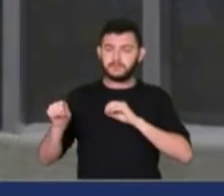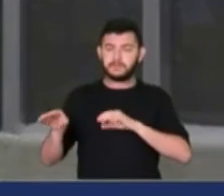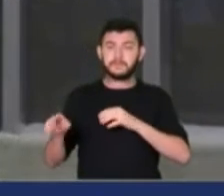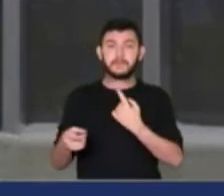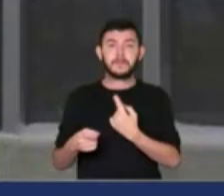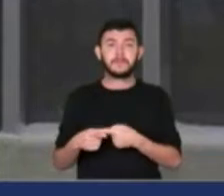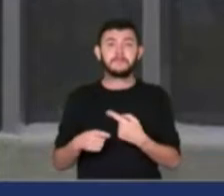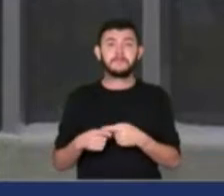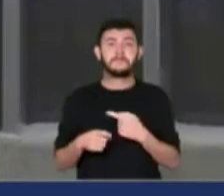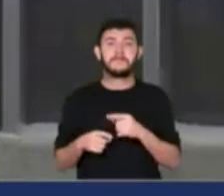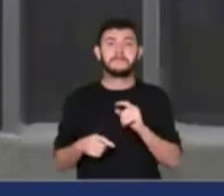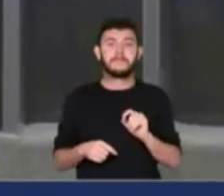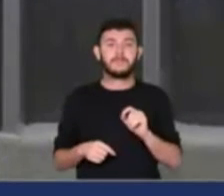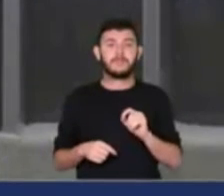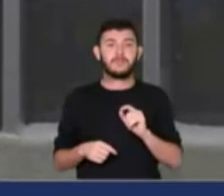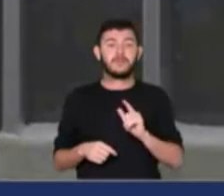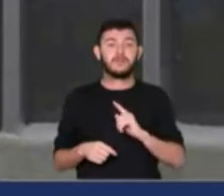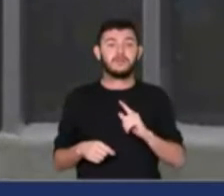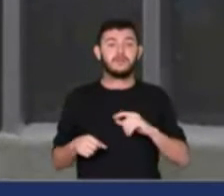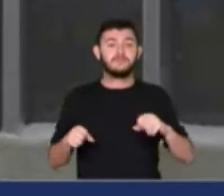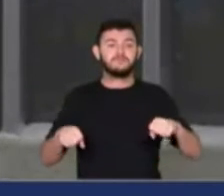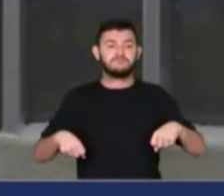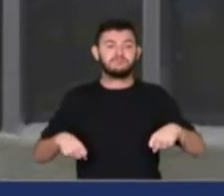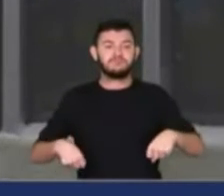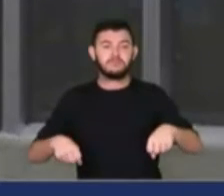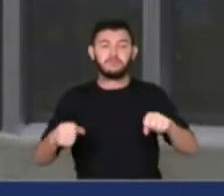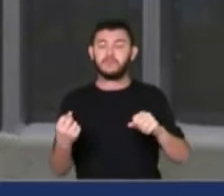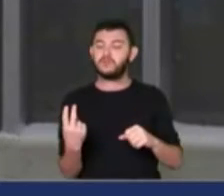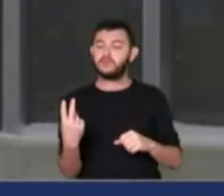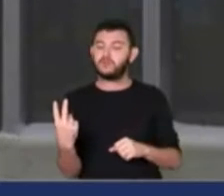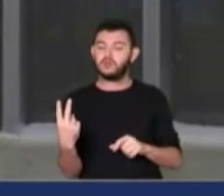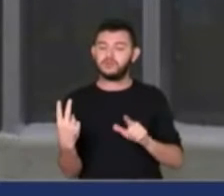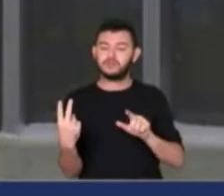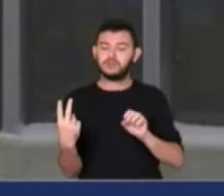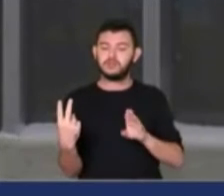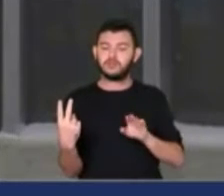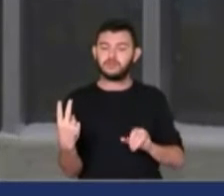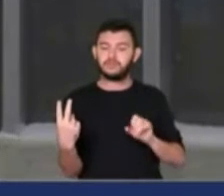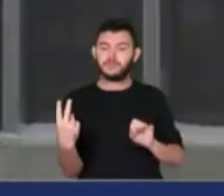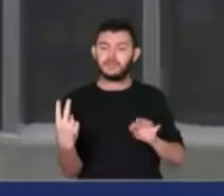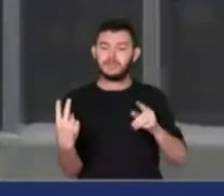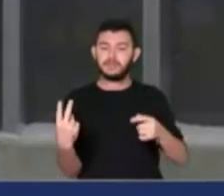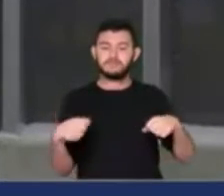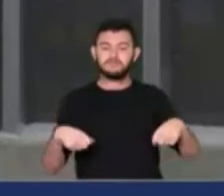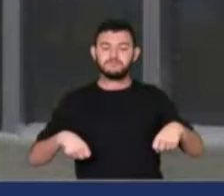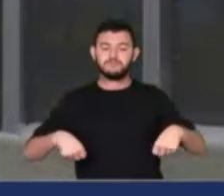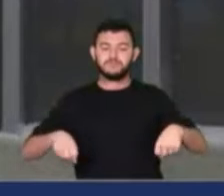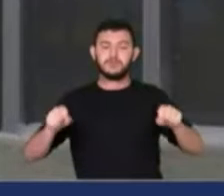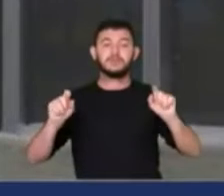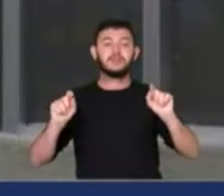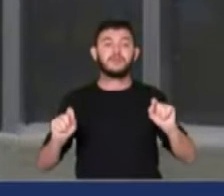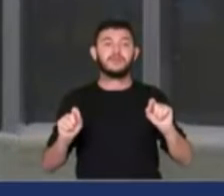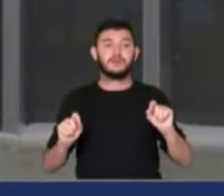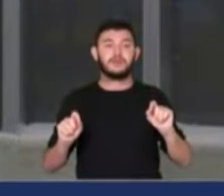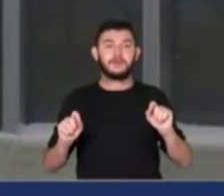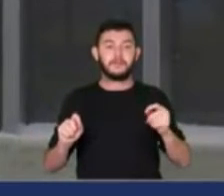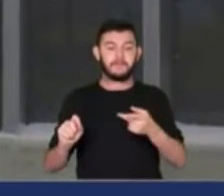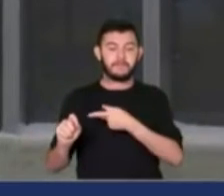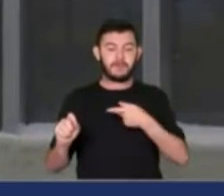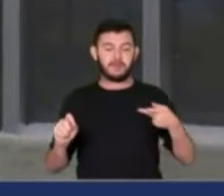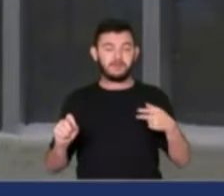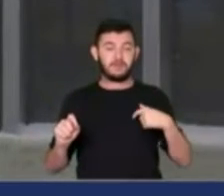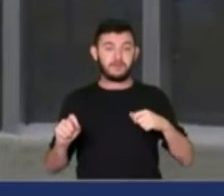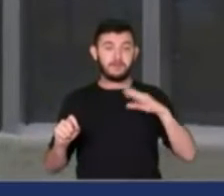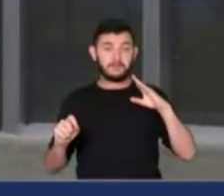dois lobistas que se auto-identificavam pastores designados por Bolsonaro. 127